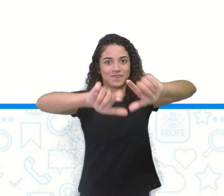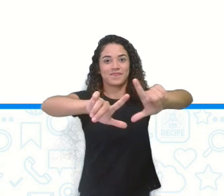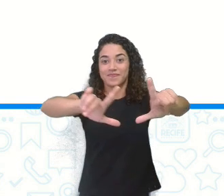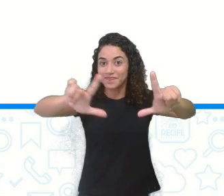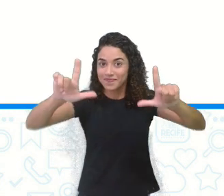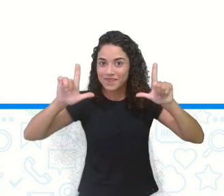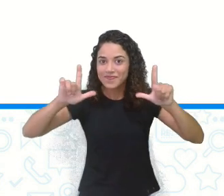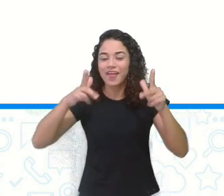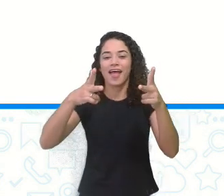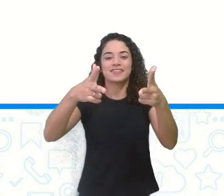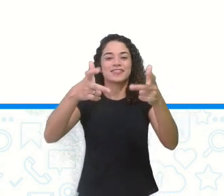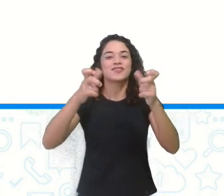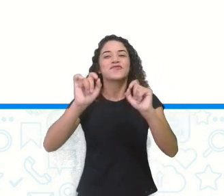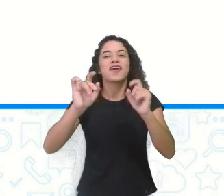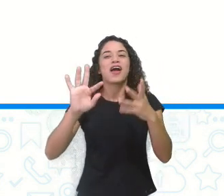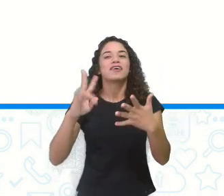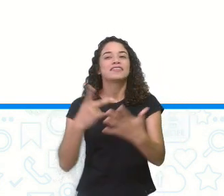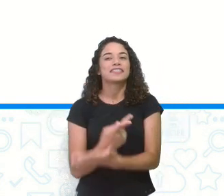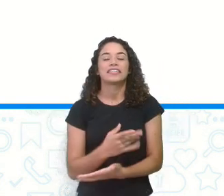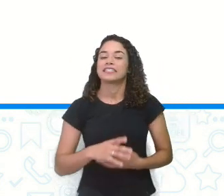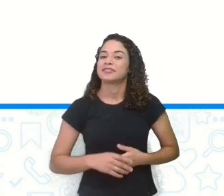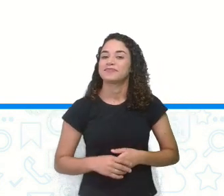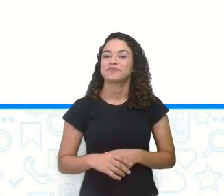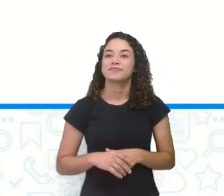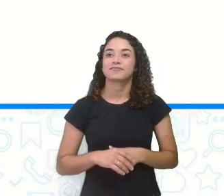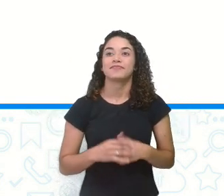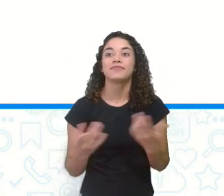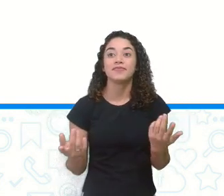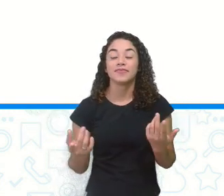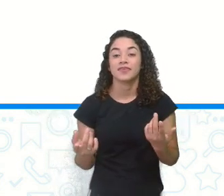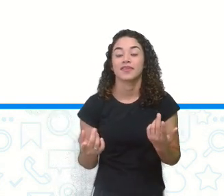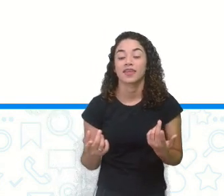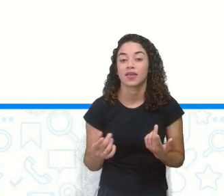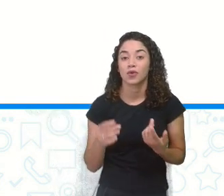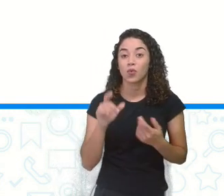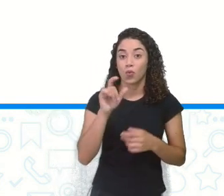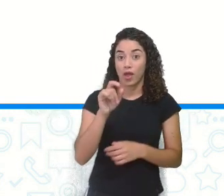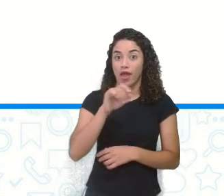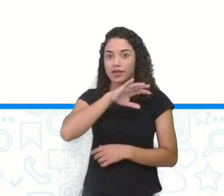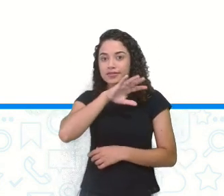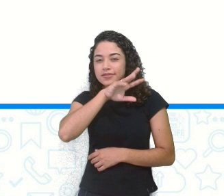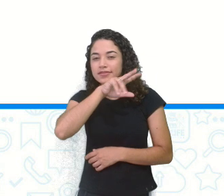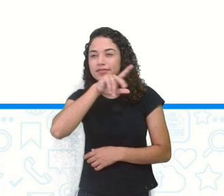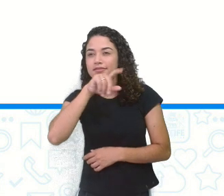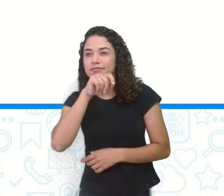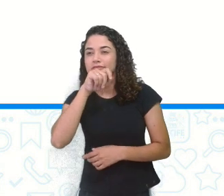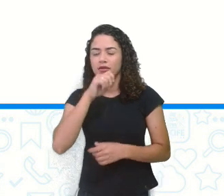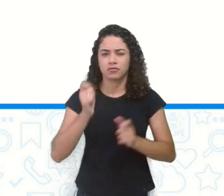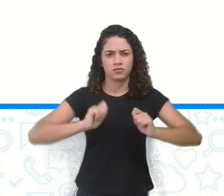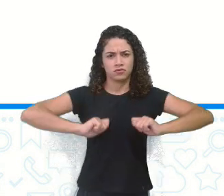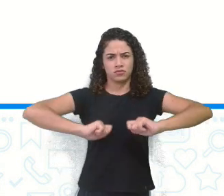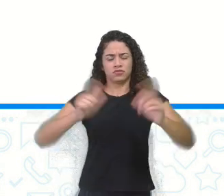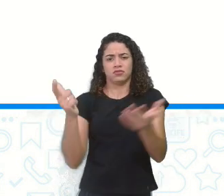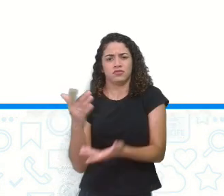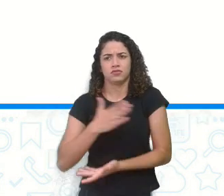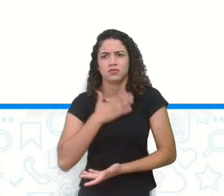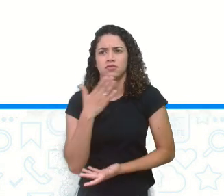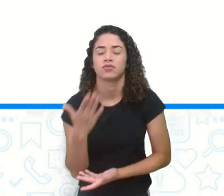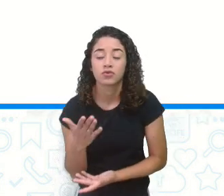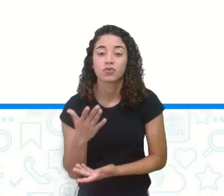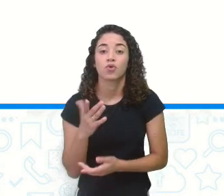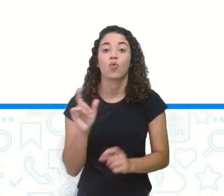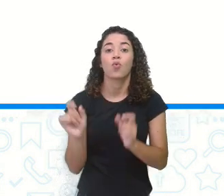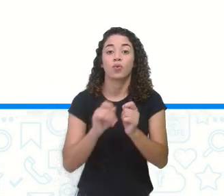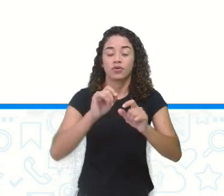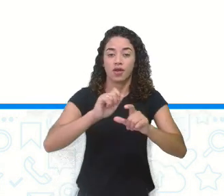observar a letrinha A, o que é que acontece com ela? O tamanduá se espanta com o